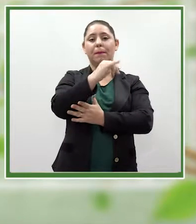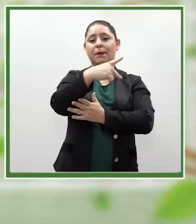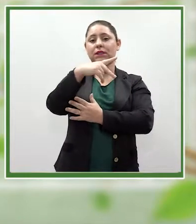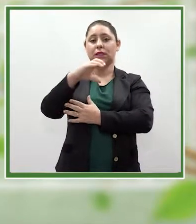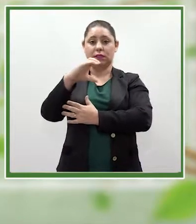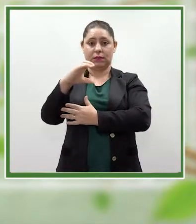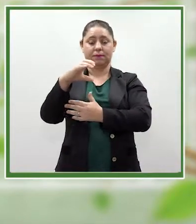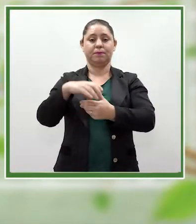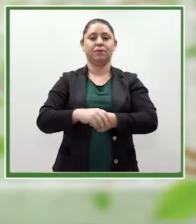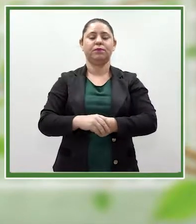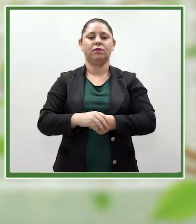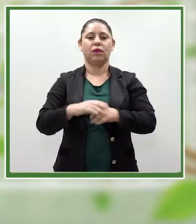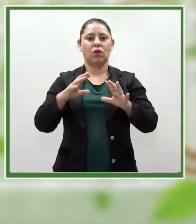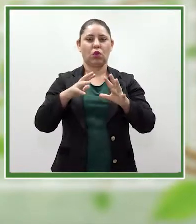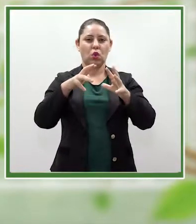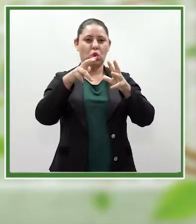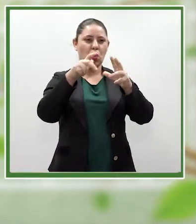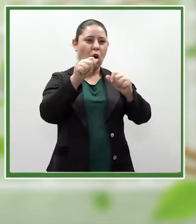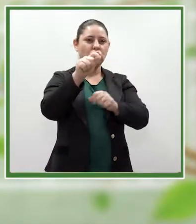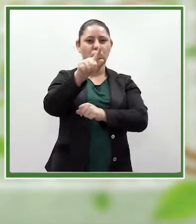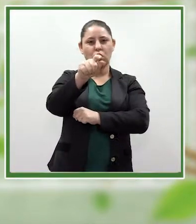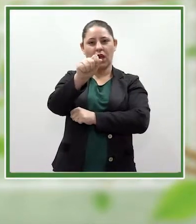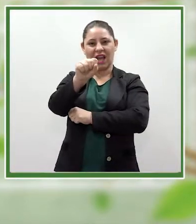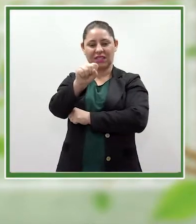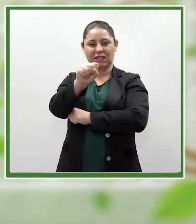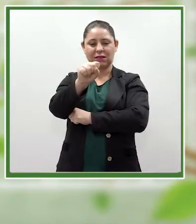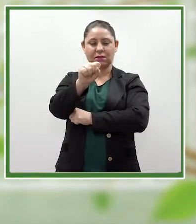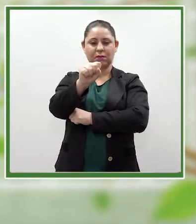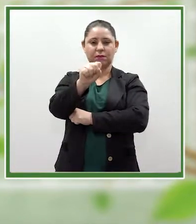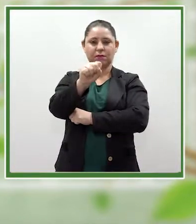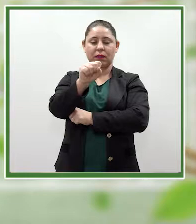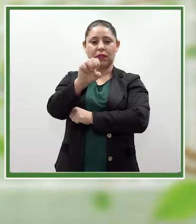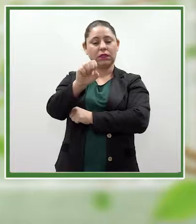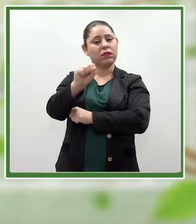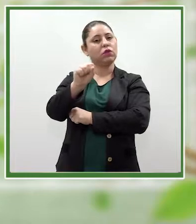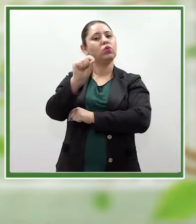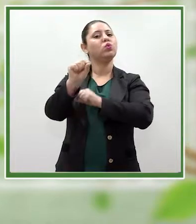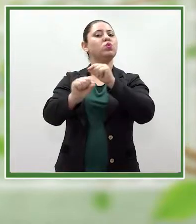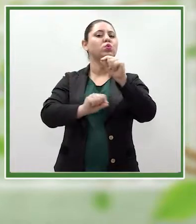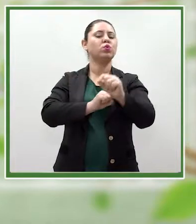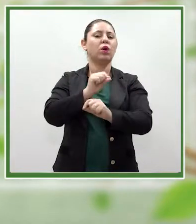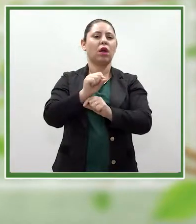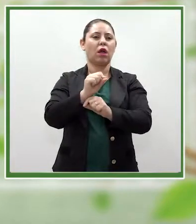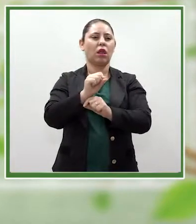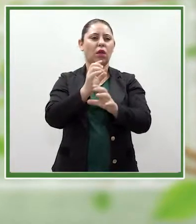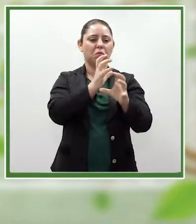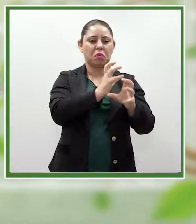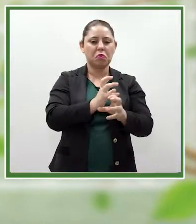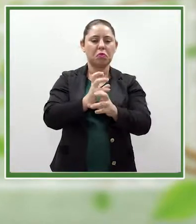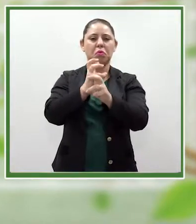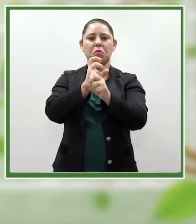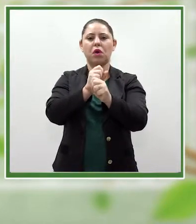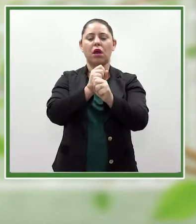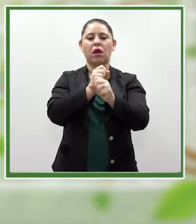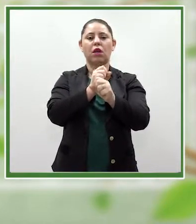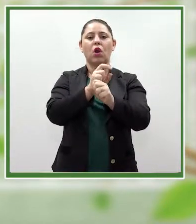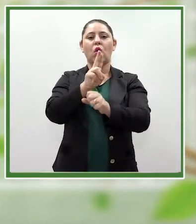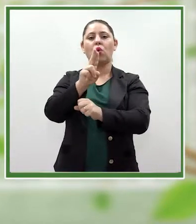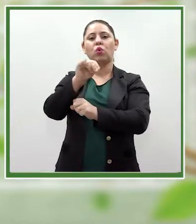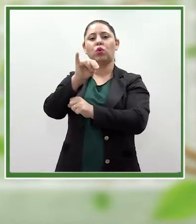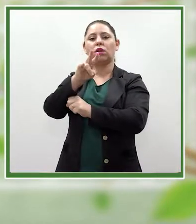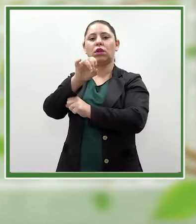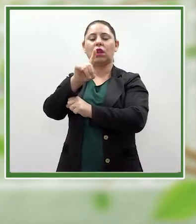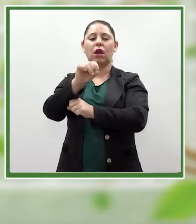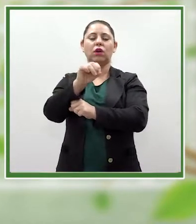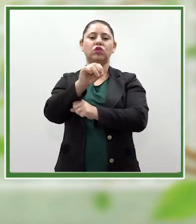recente do IPCC. Então, todos esses gases são computados de uma forma